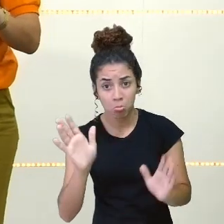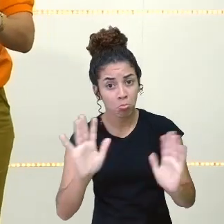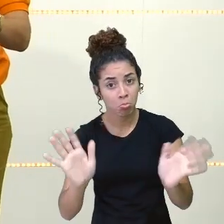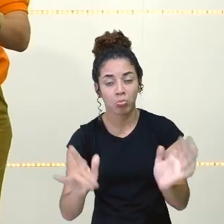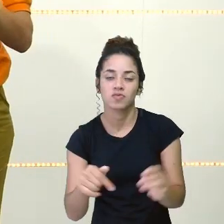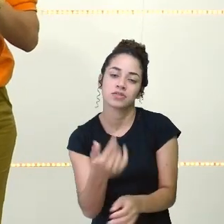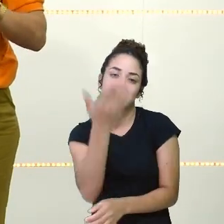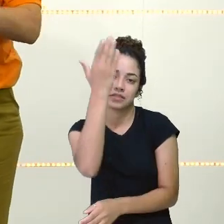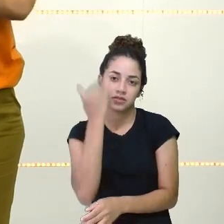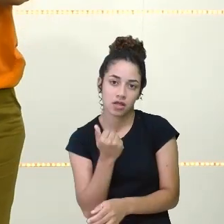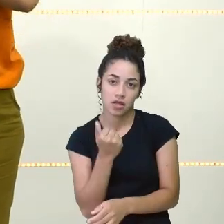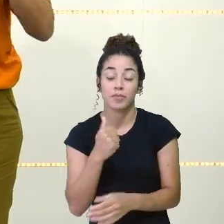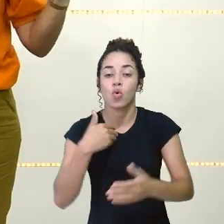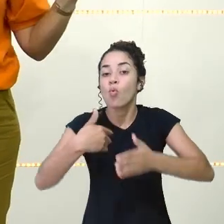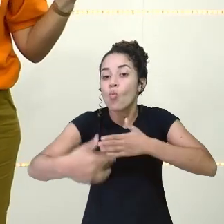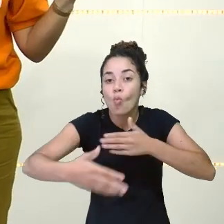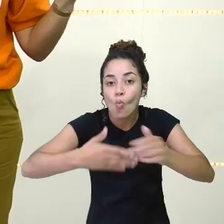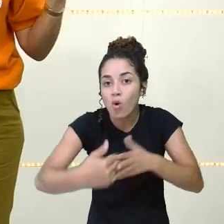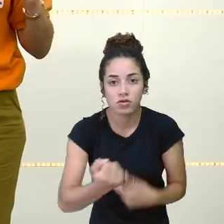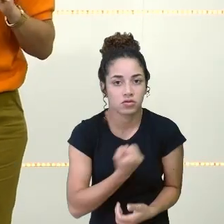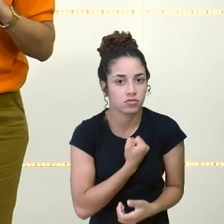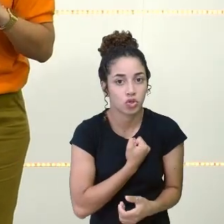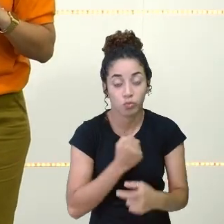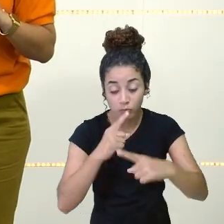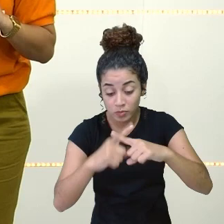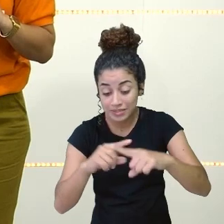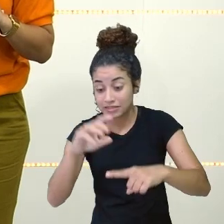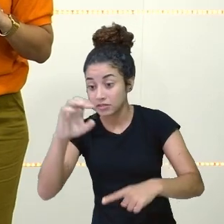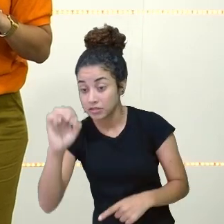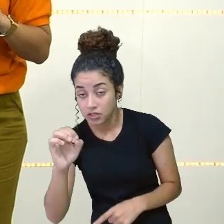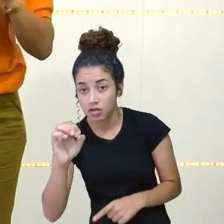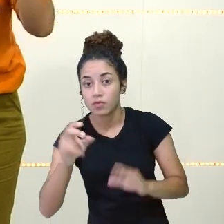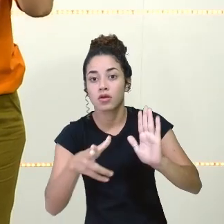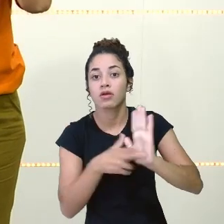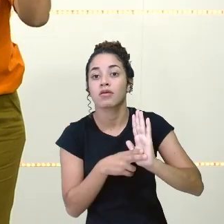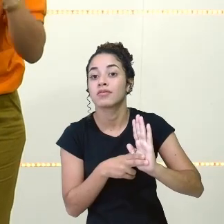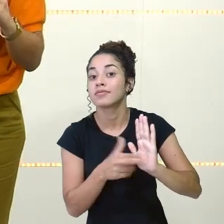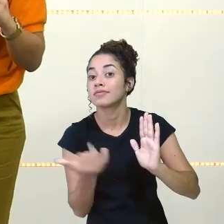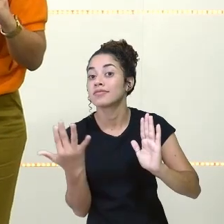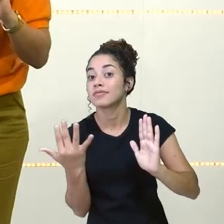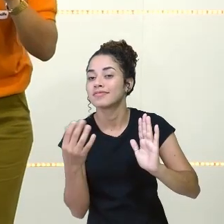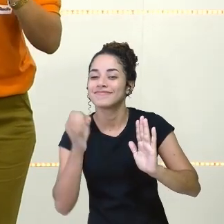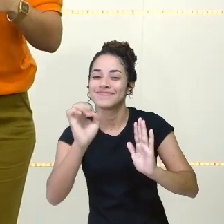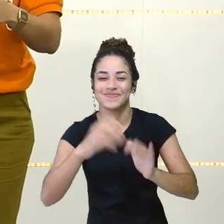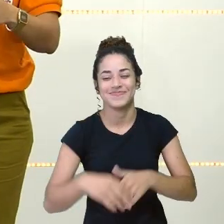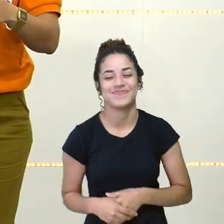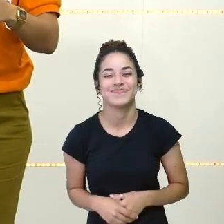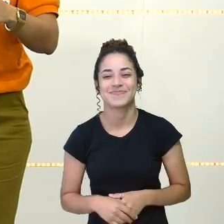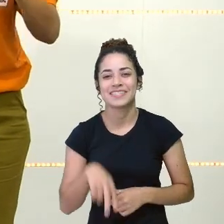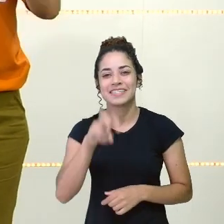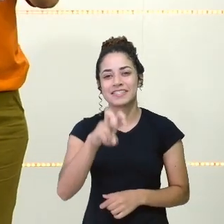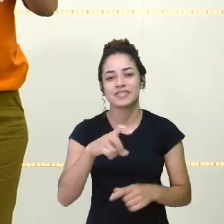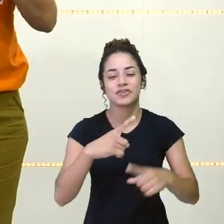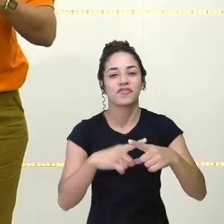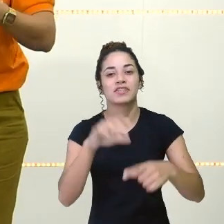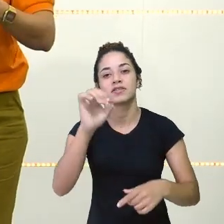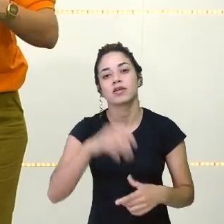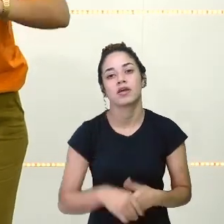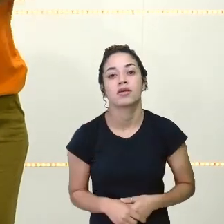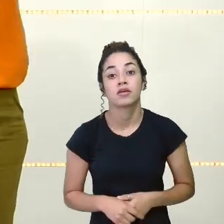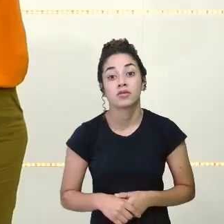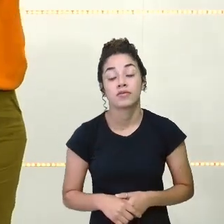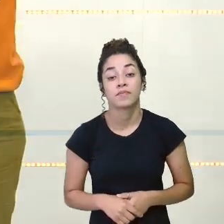Você sabe que qualquer número multiplicado por 0 é 0. 5 vezes 0,